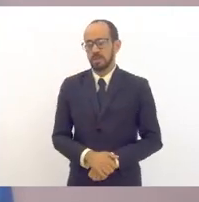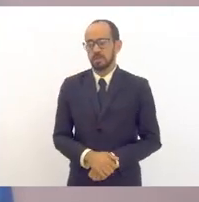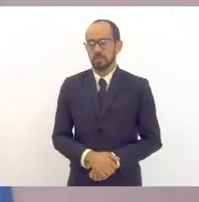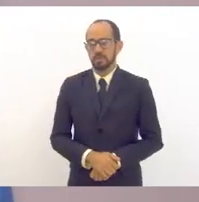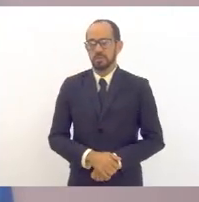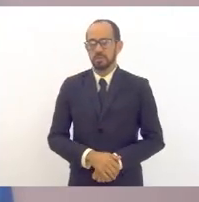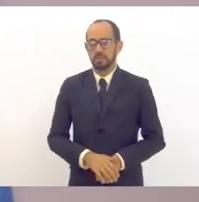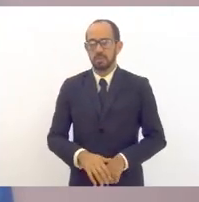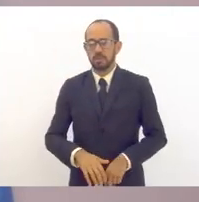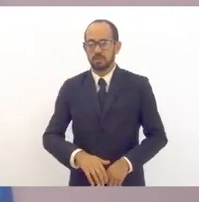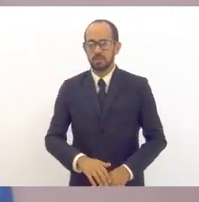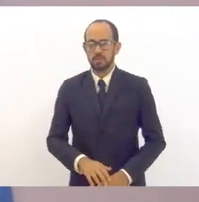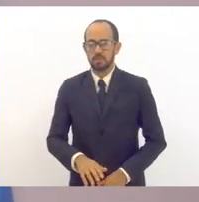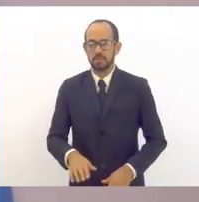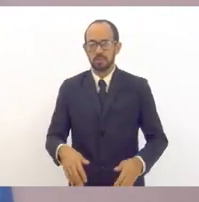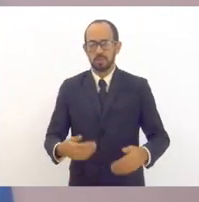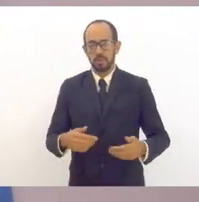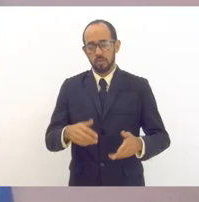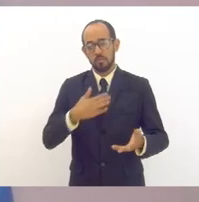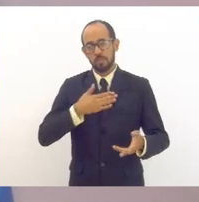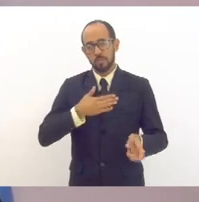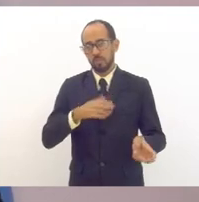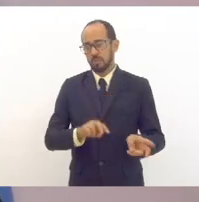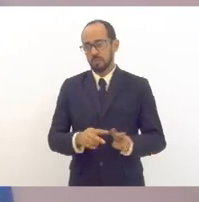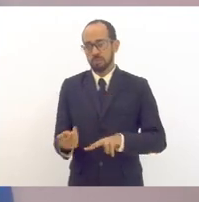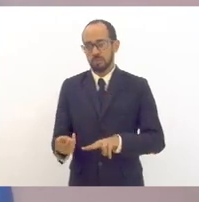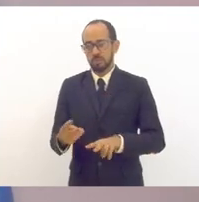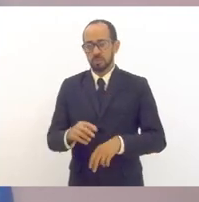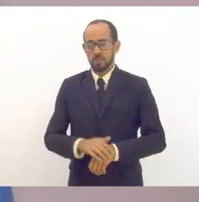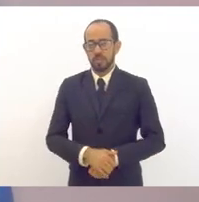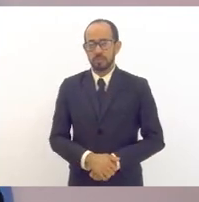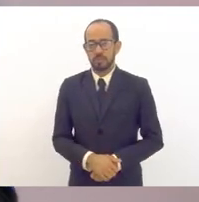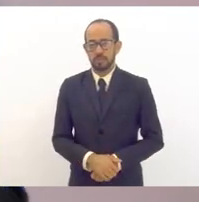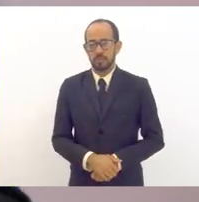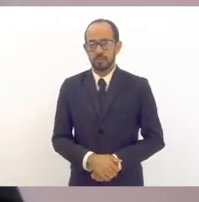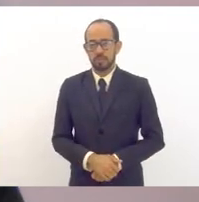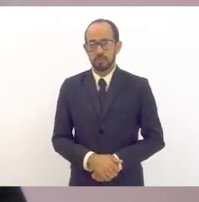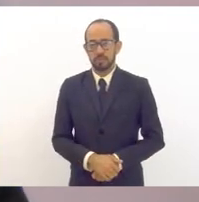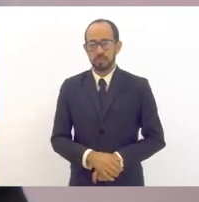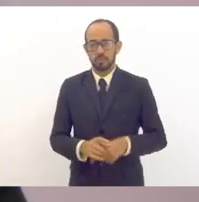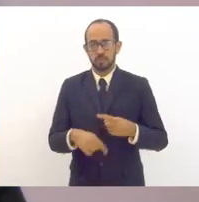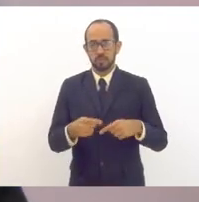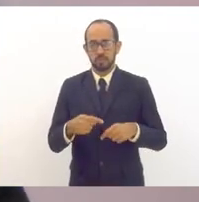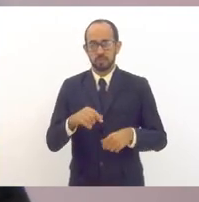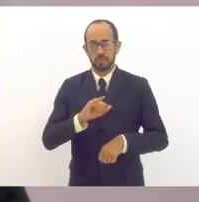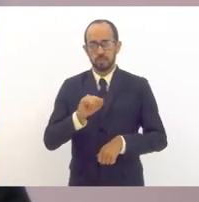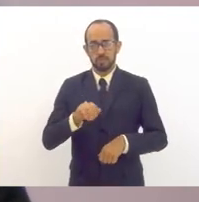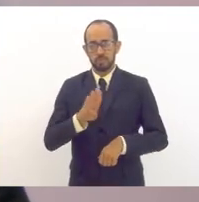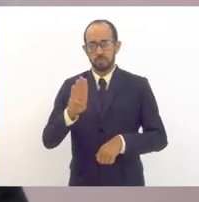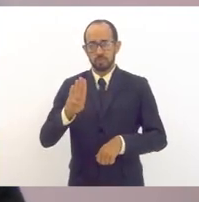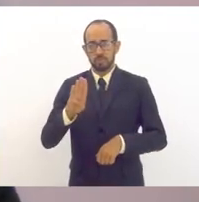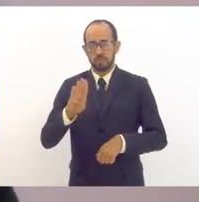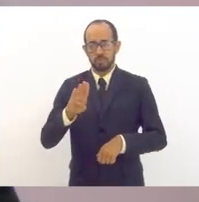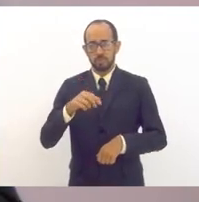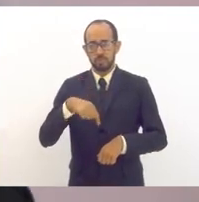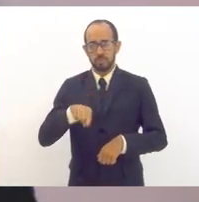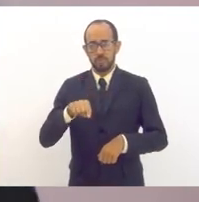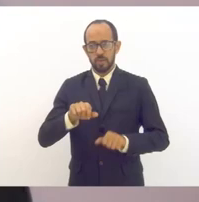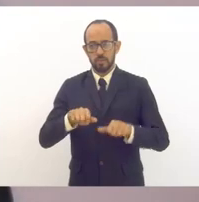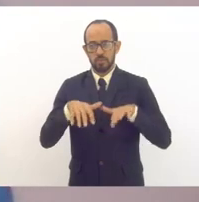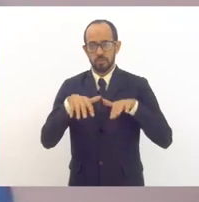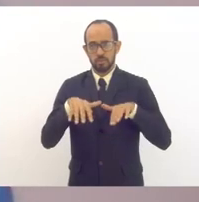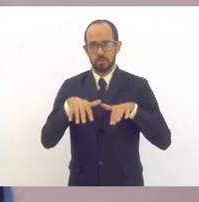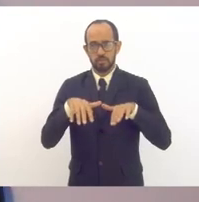a pauta dos Ventos Então esse é meu encaminhamento daqui a pouco já aí vai a pauta vai para plenário daqui a pouco